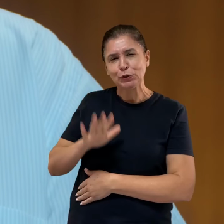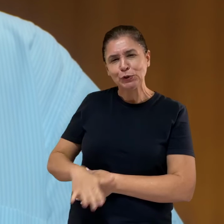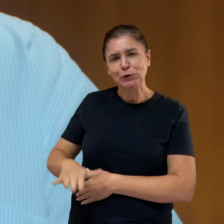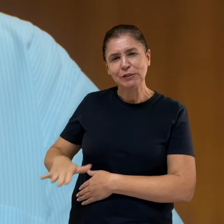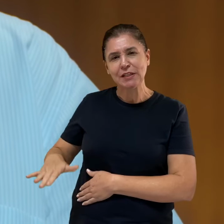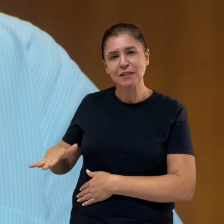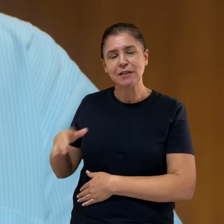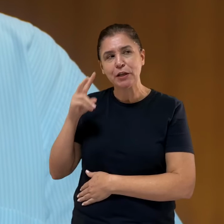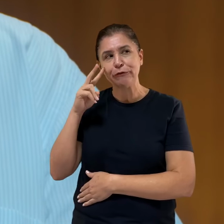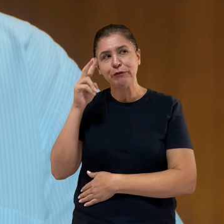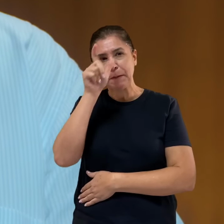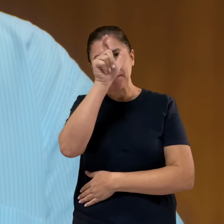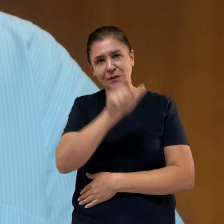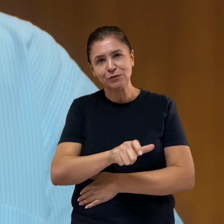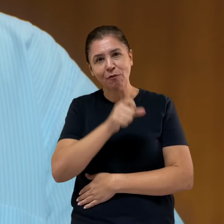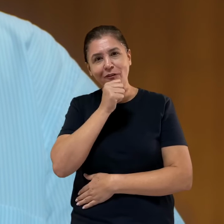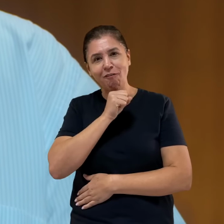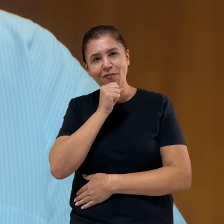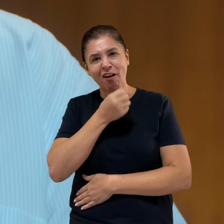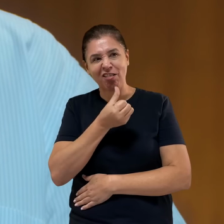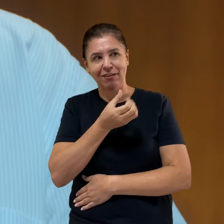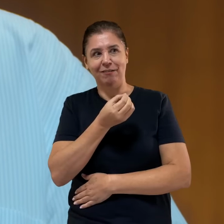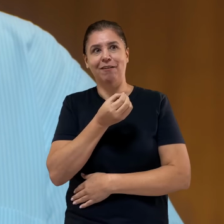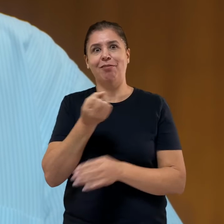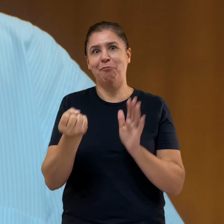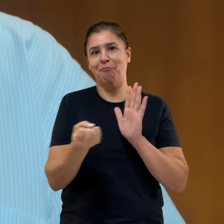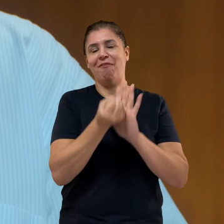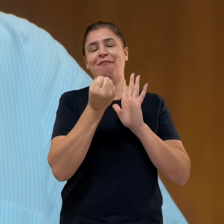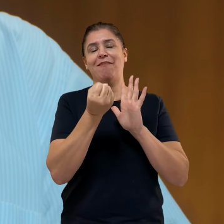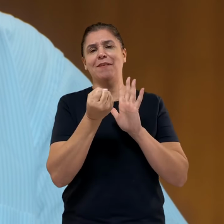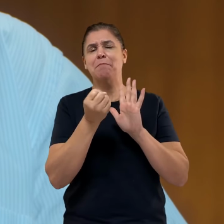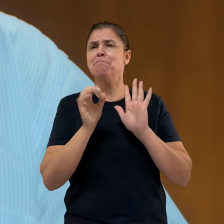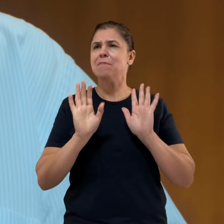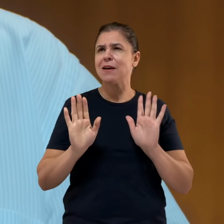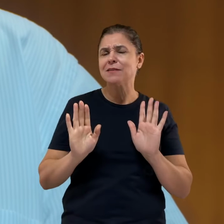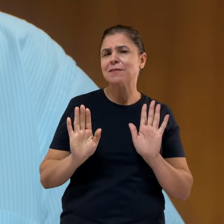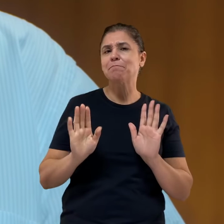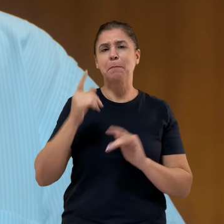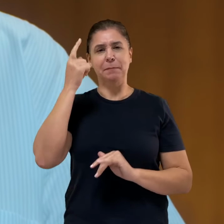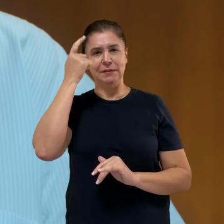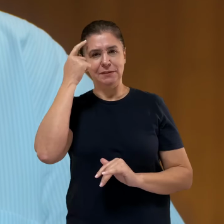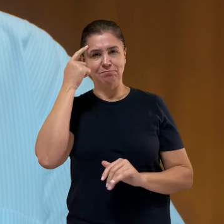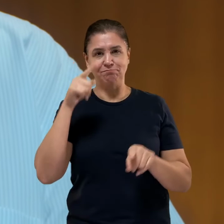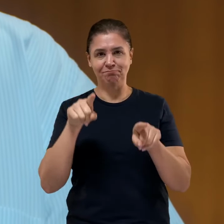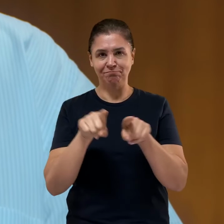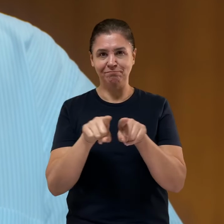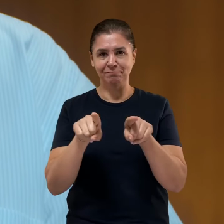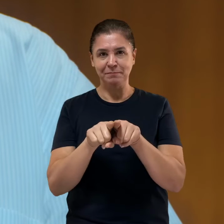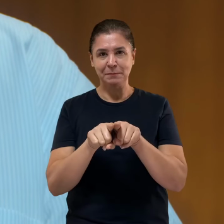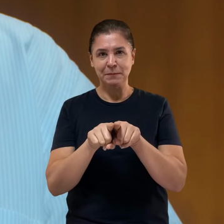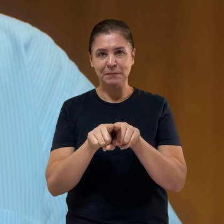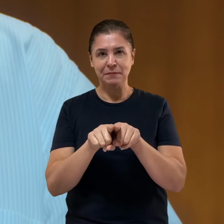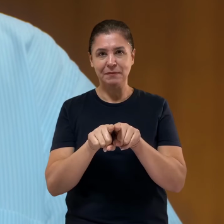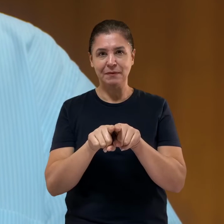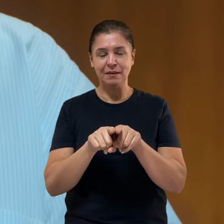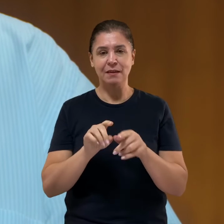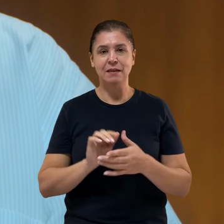que via essa marca. Apesar também que